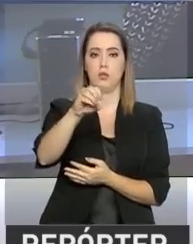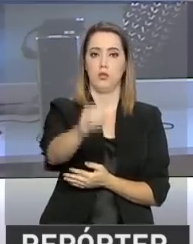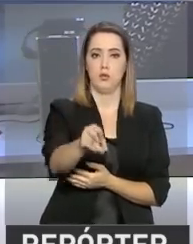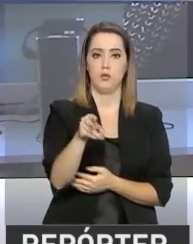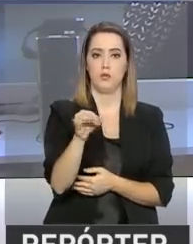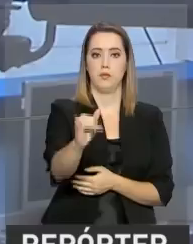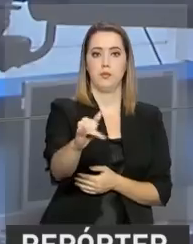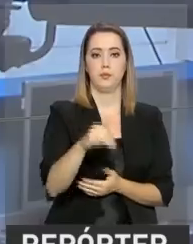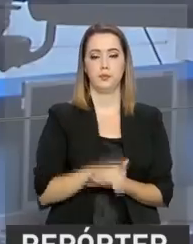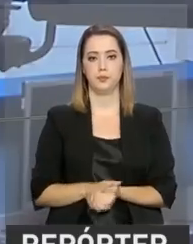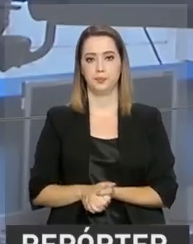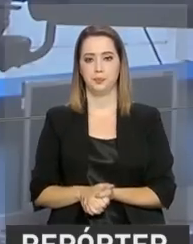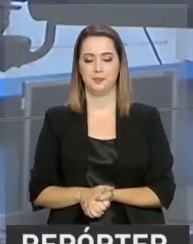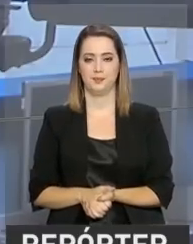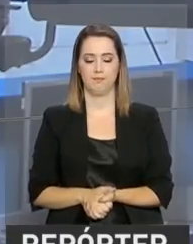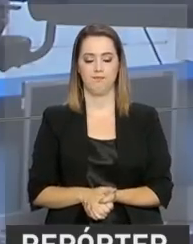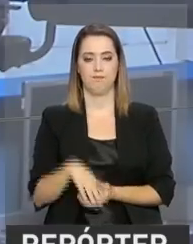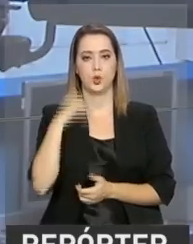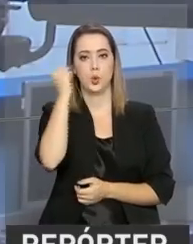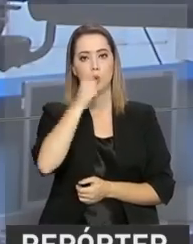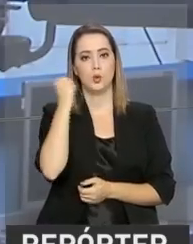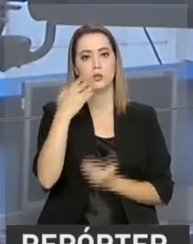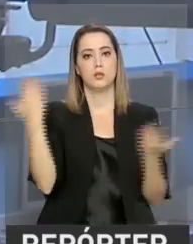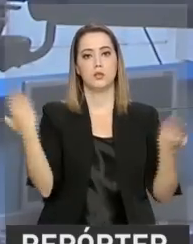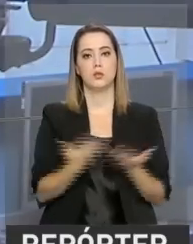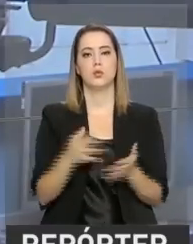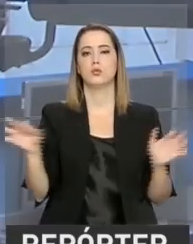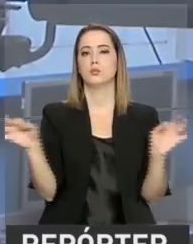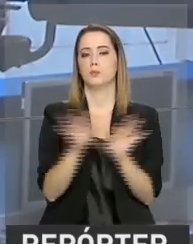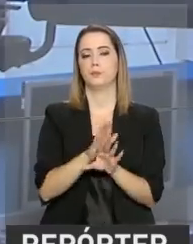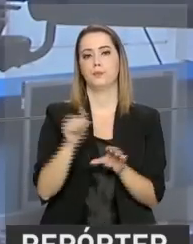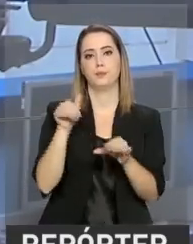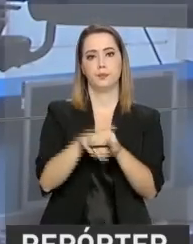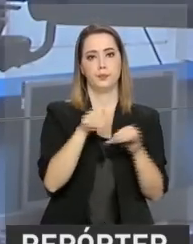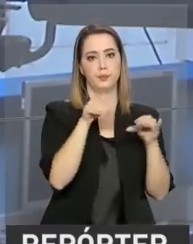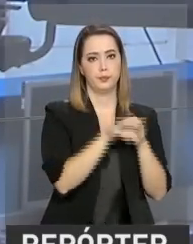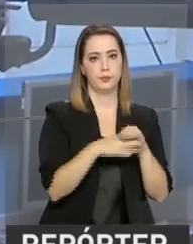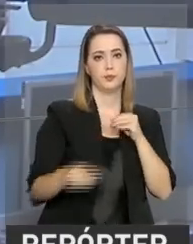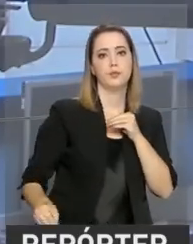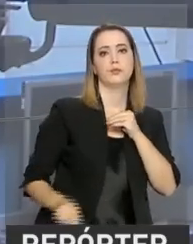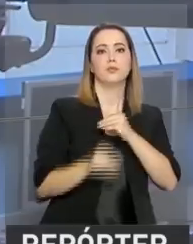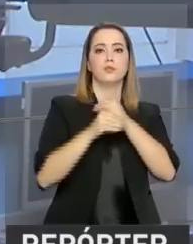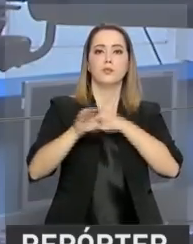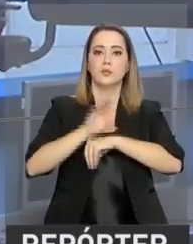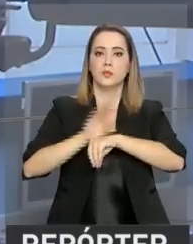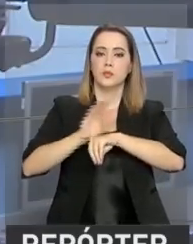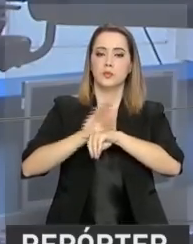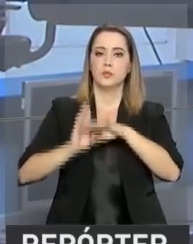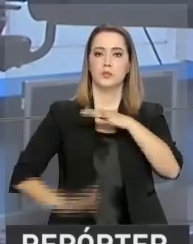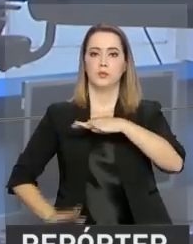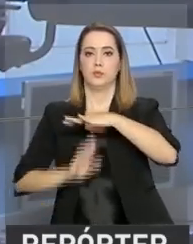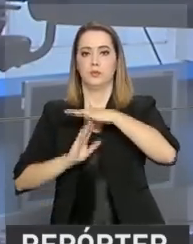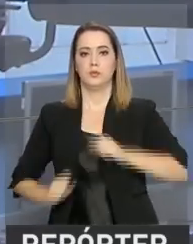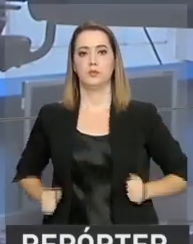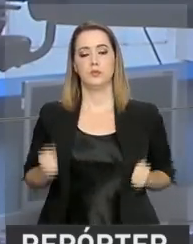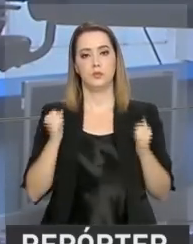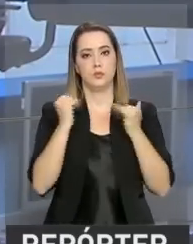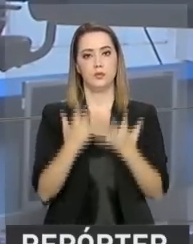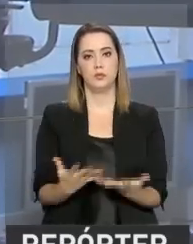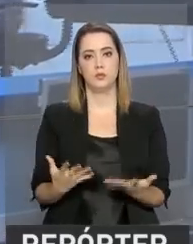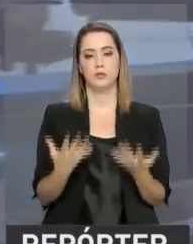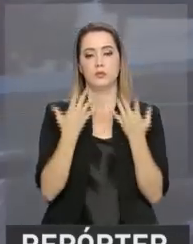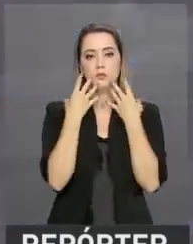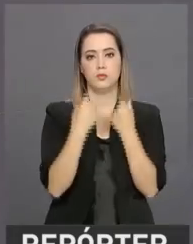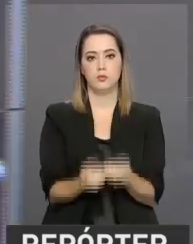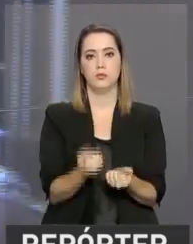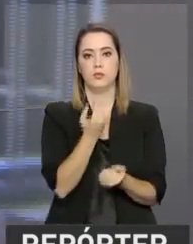dias. E o Senado concluiu hoje a votação da proposta de emenda à Constituição que limita os gastos públicos. Vamos conversar